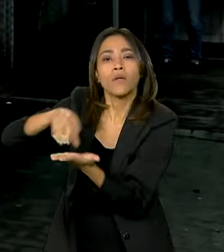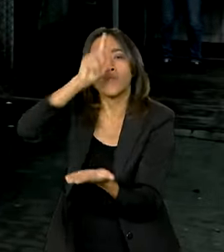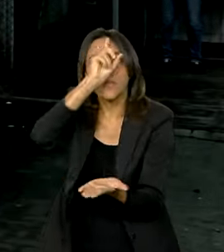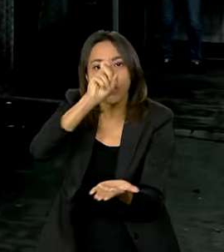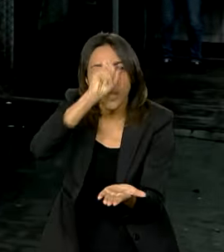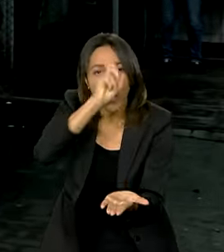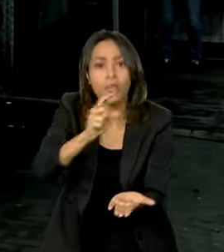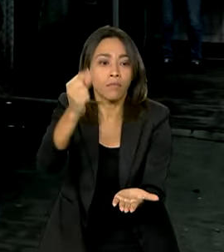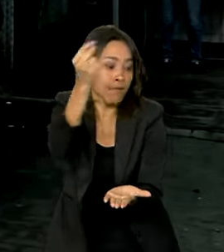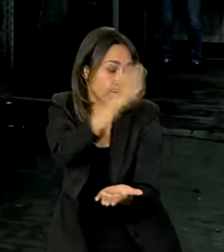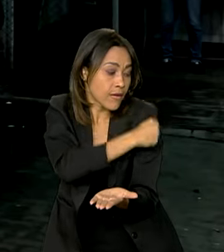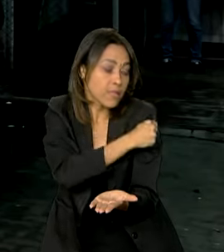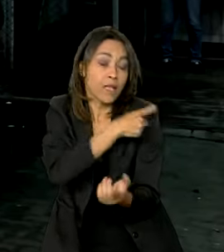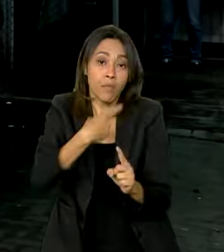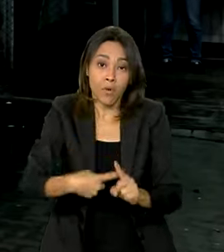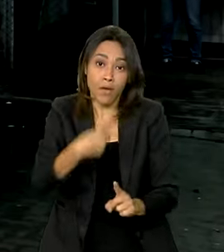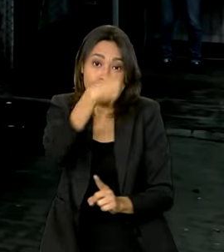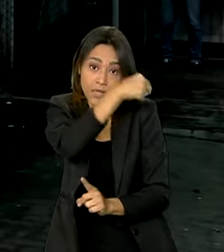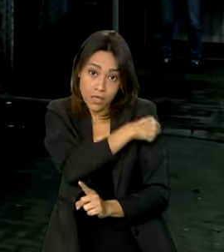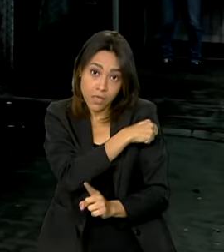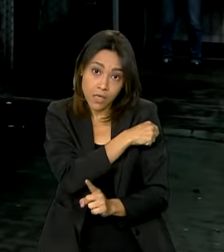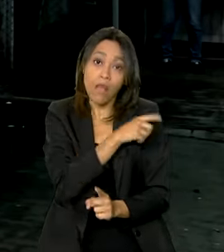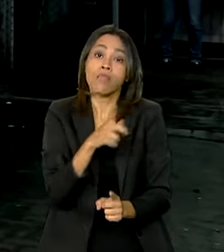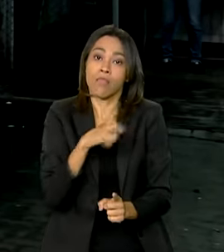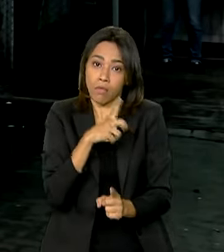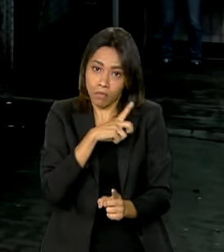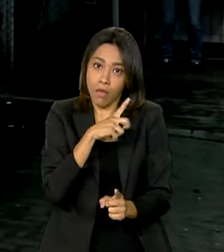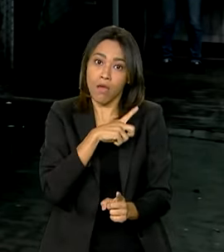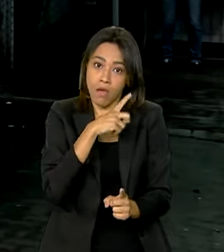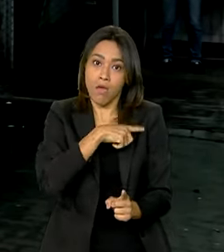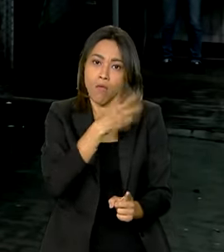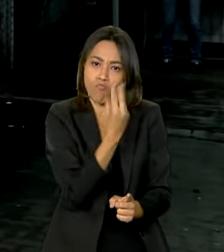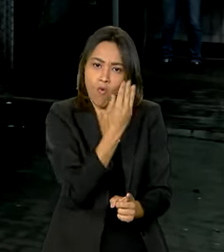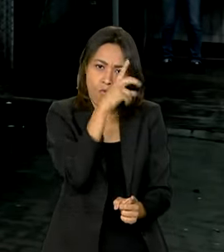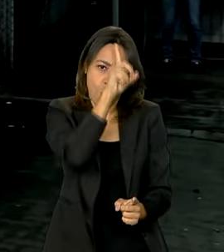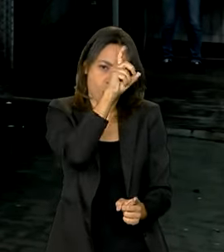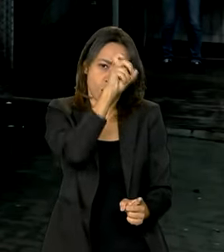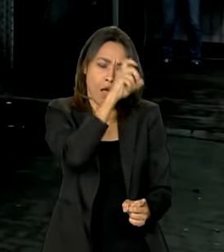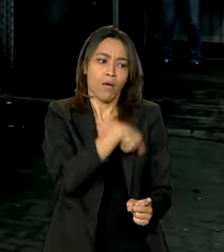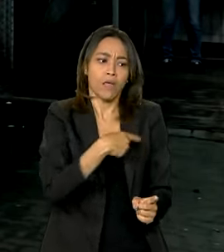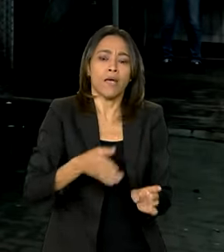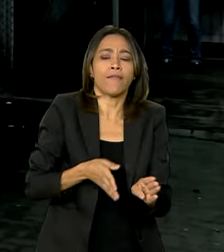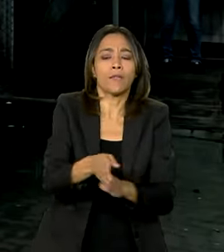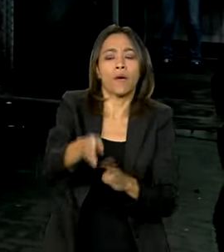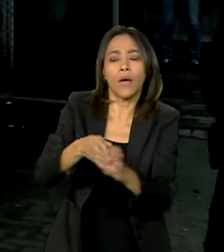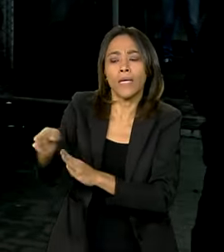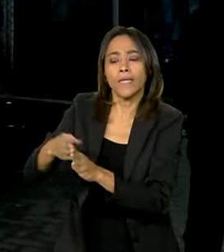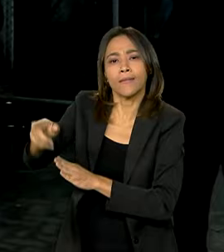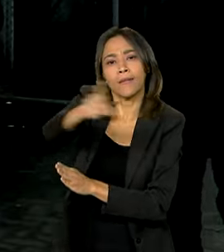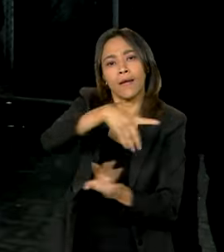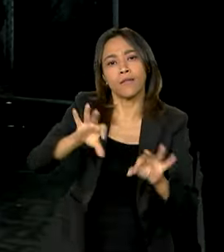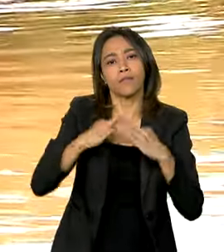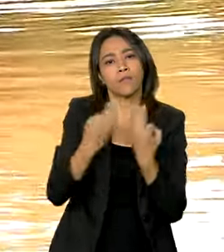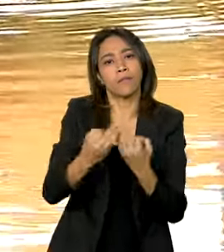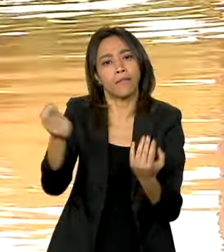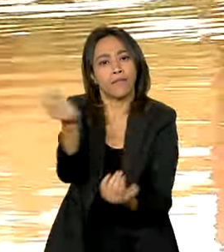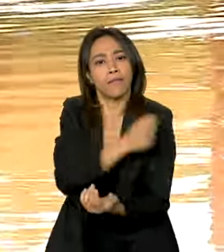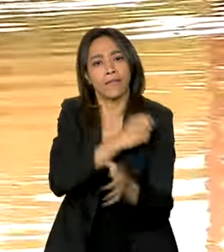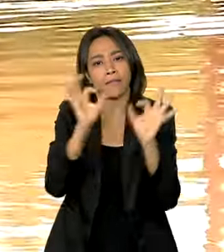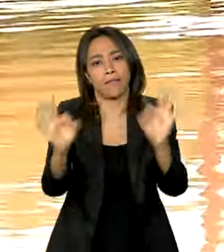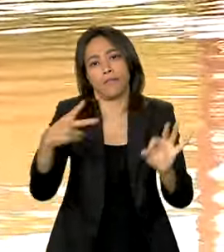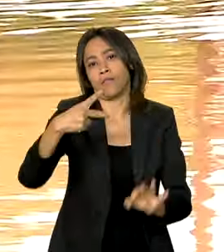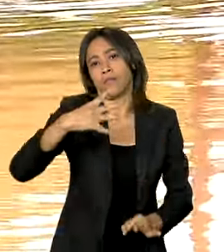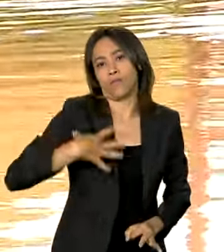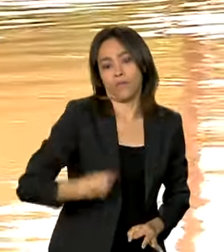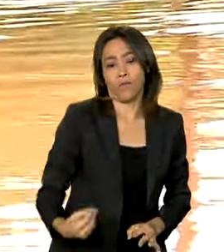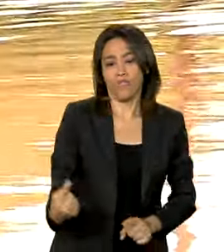vacinação, porque vacina não falta e ela será orientada para fazer a vacina correta do seu filho. Desde o